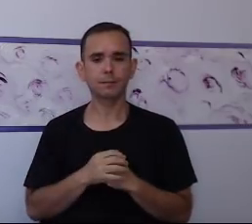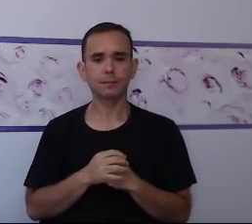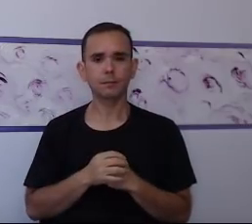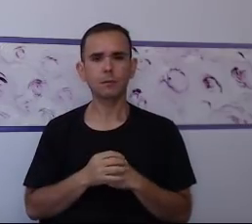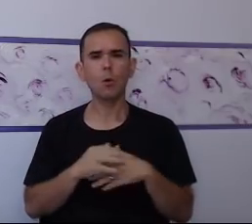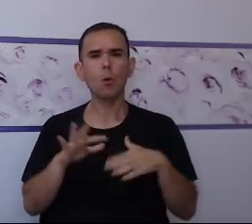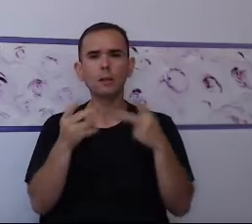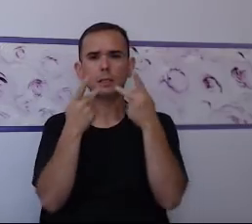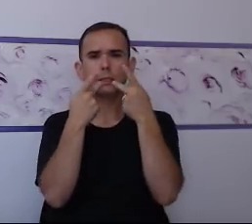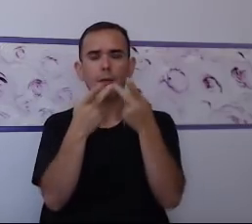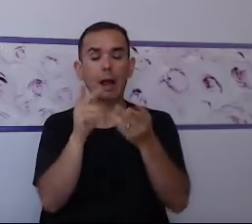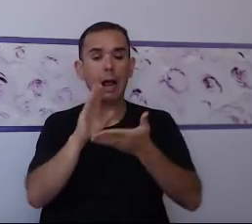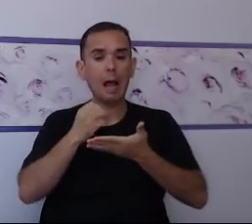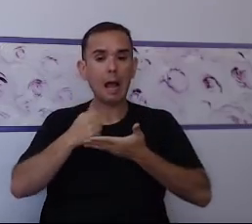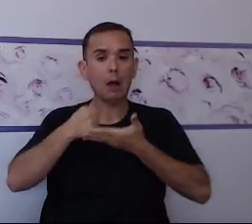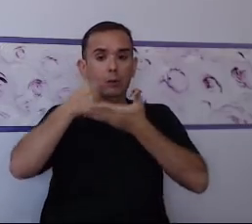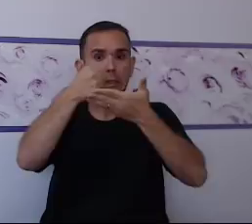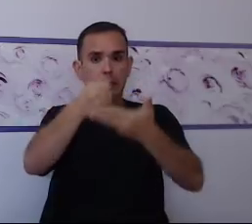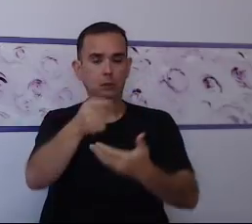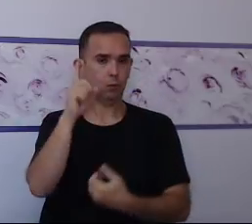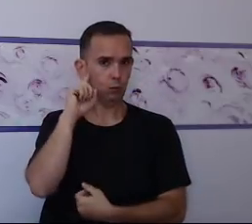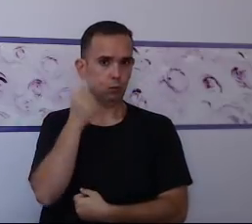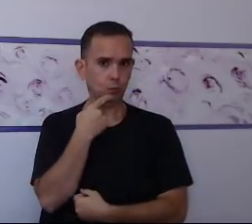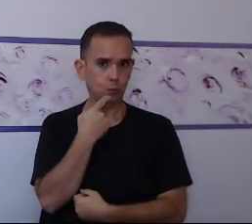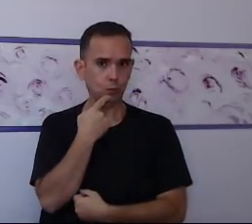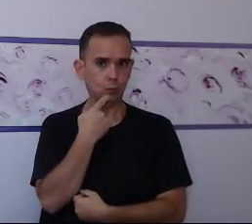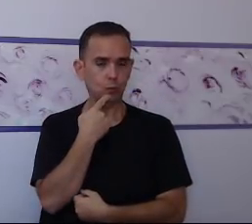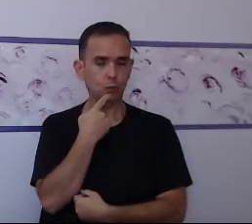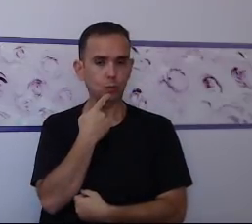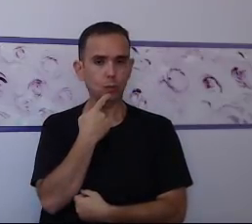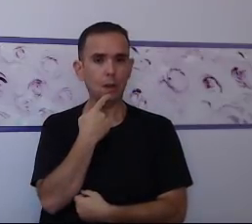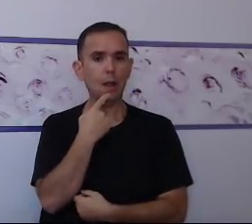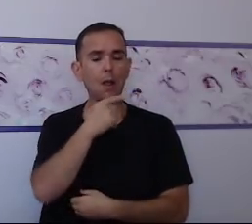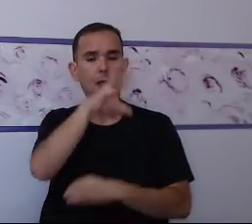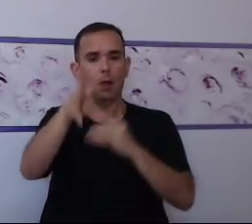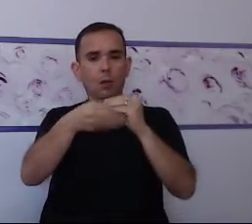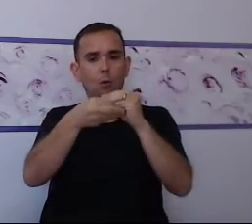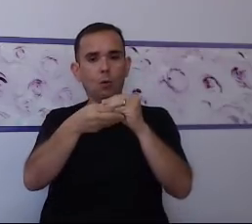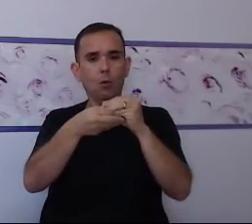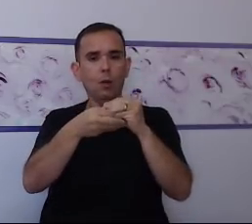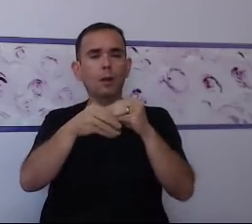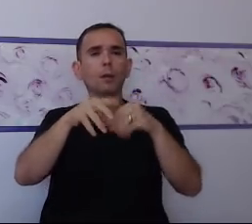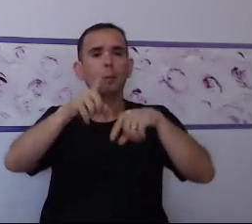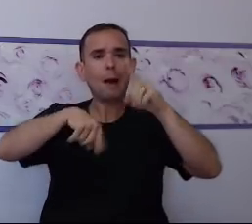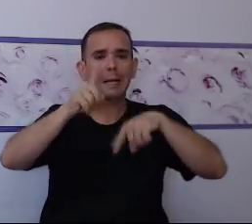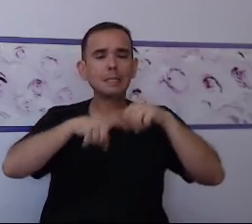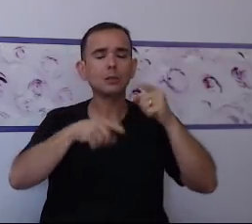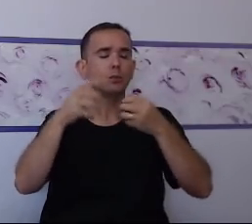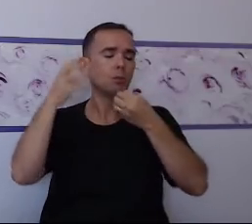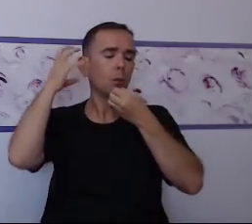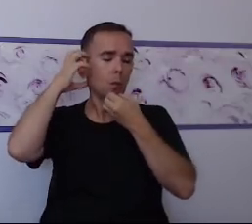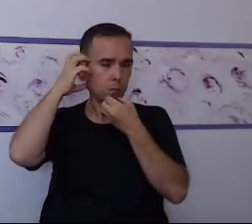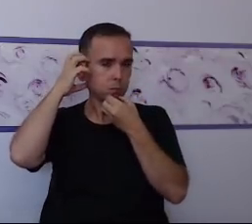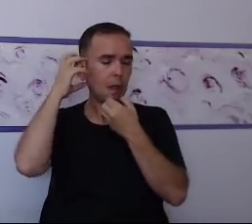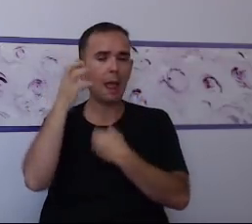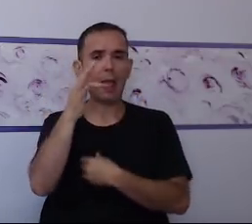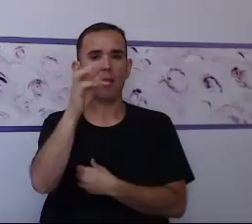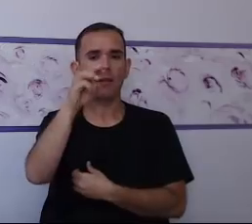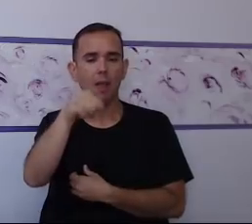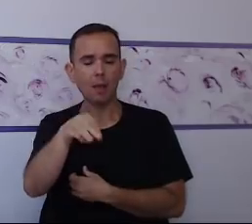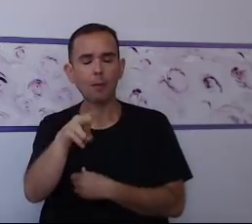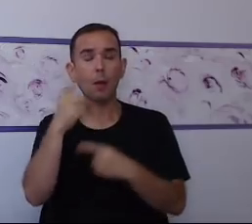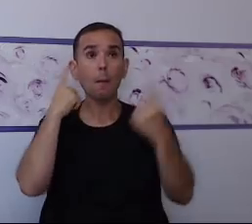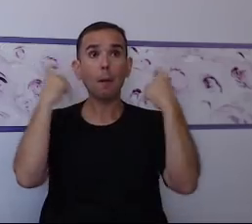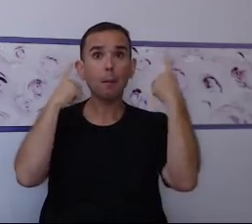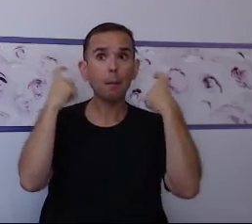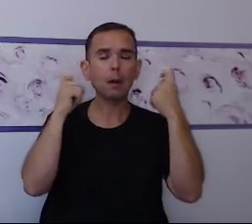Quando a gente fala no auxílio para surdos, inclui equipamentos como FM auditivo e sistemas de